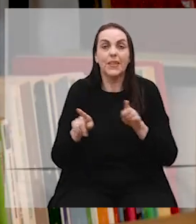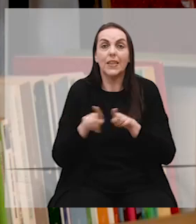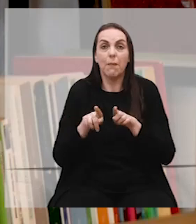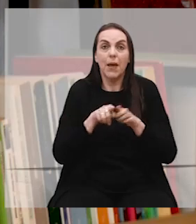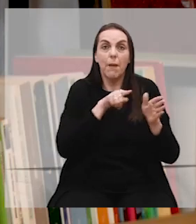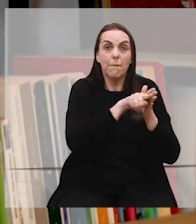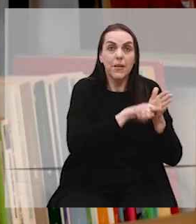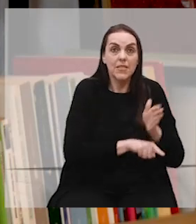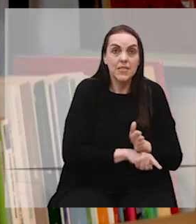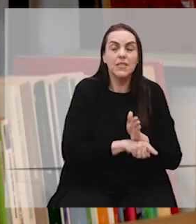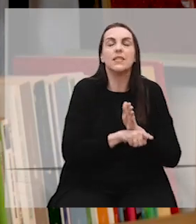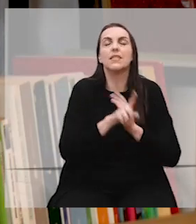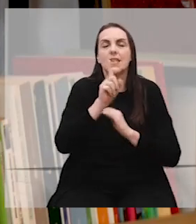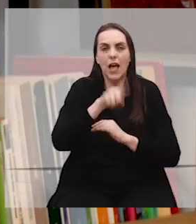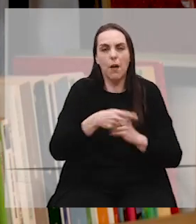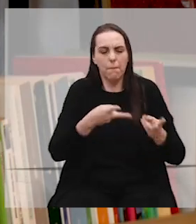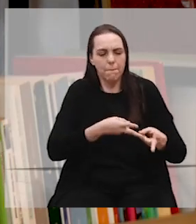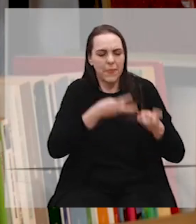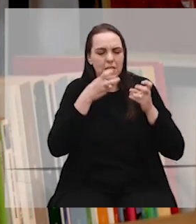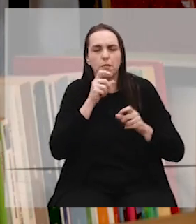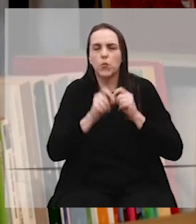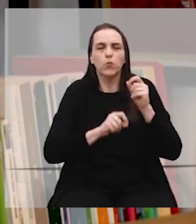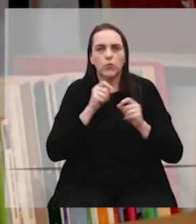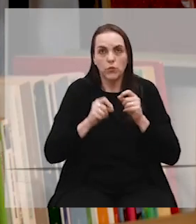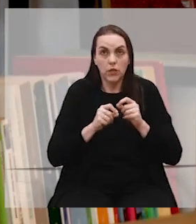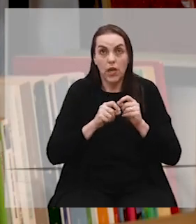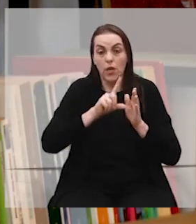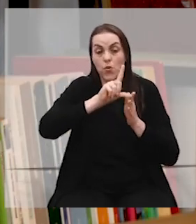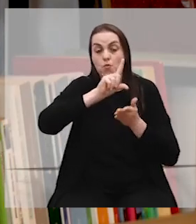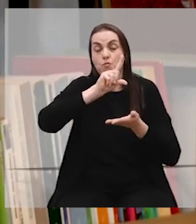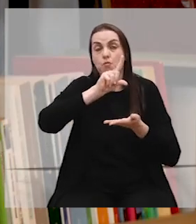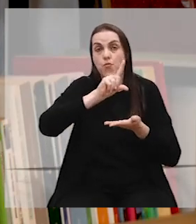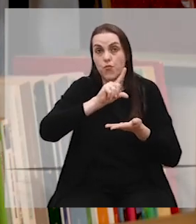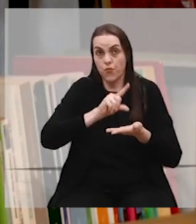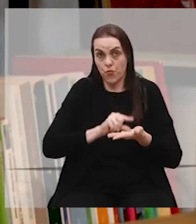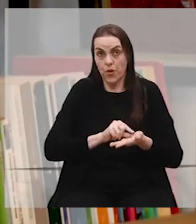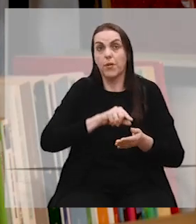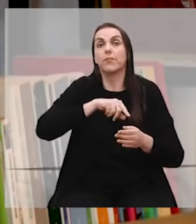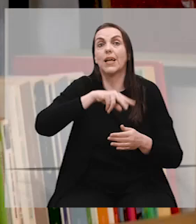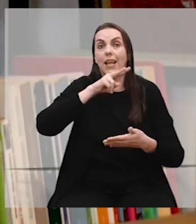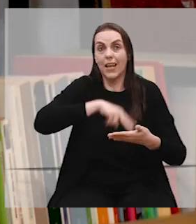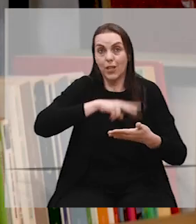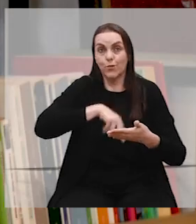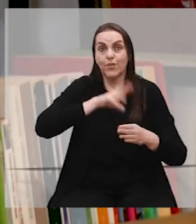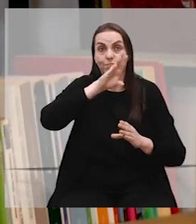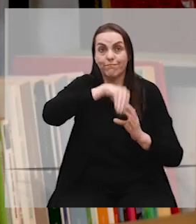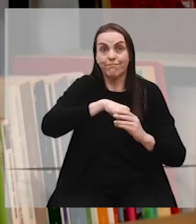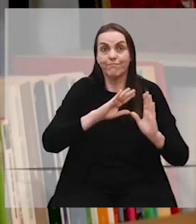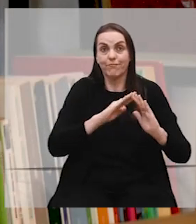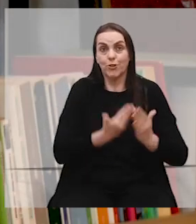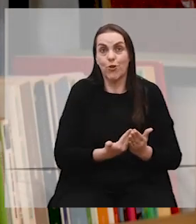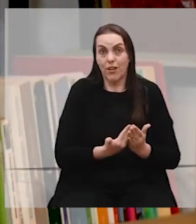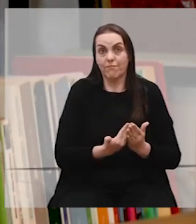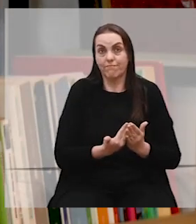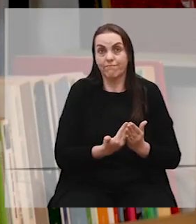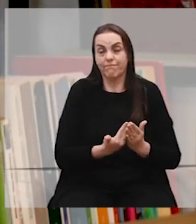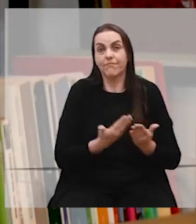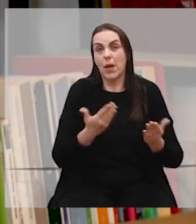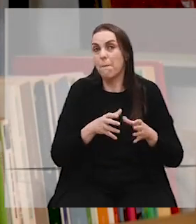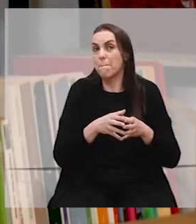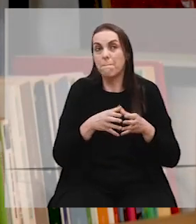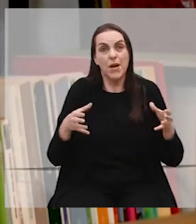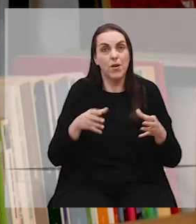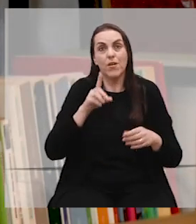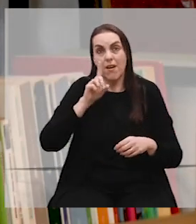de retratos da leitura do Brasil percebeu que está tendo uma redução de leitura na escola. E